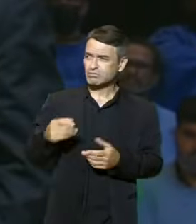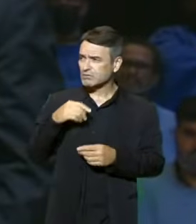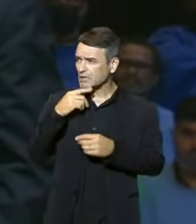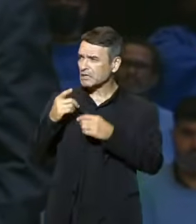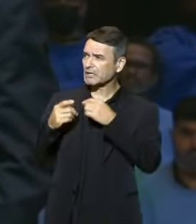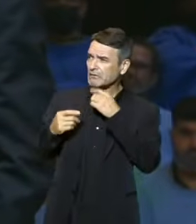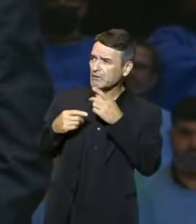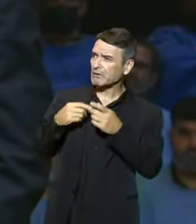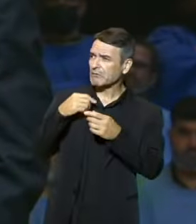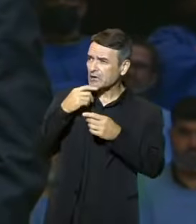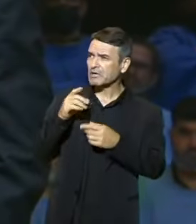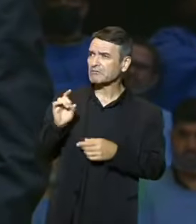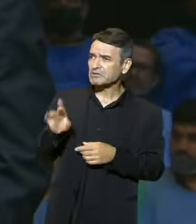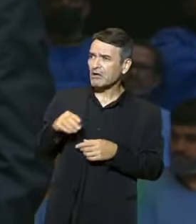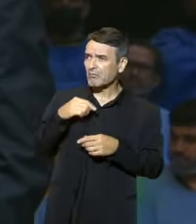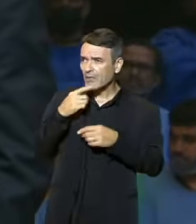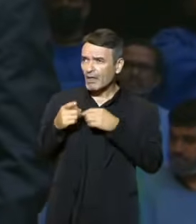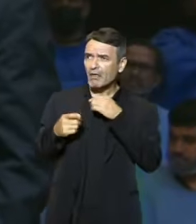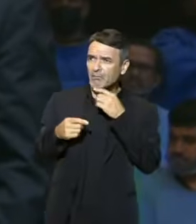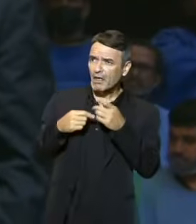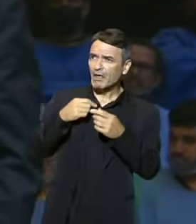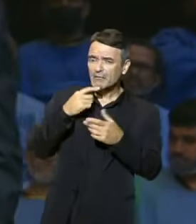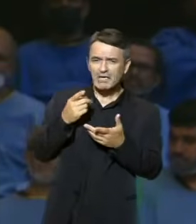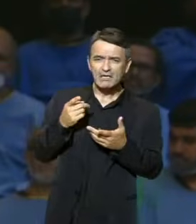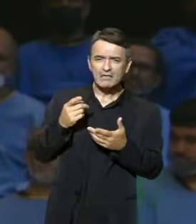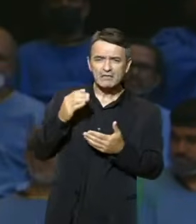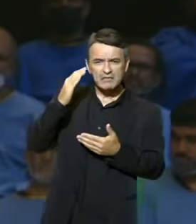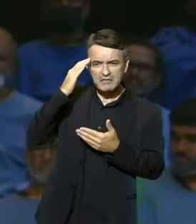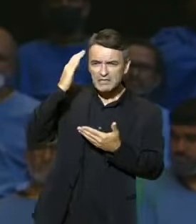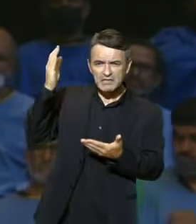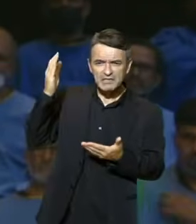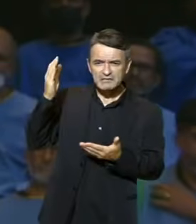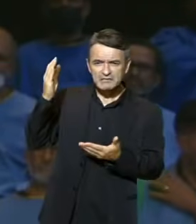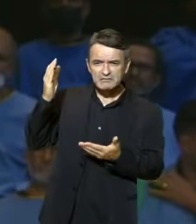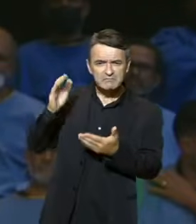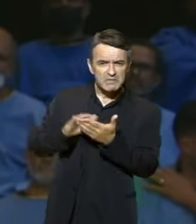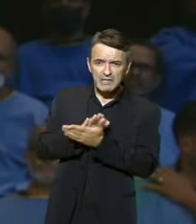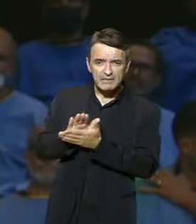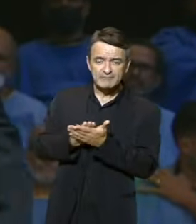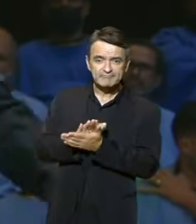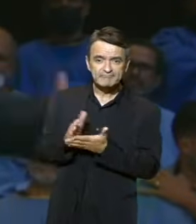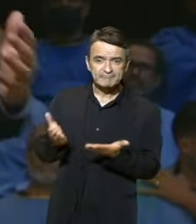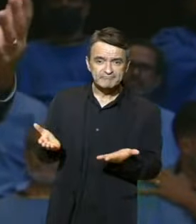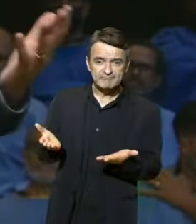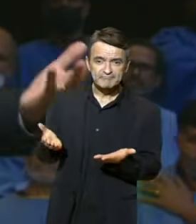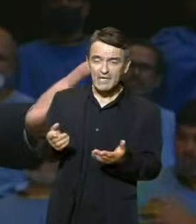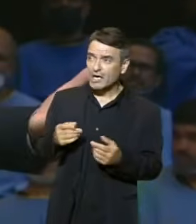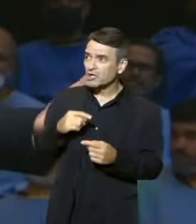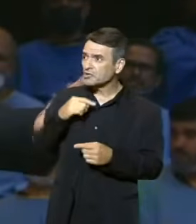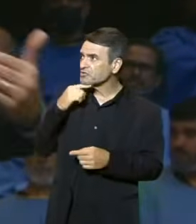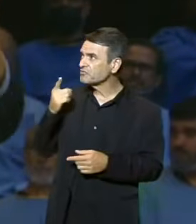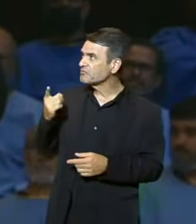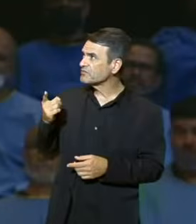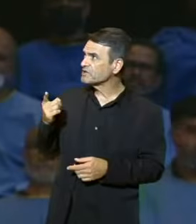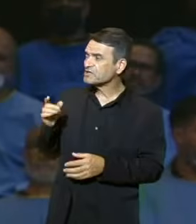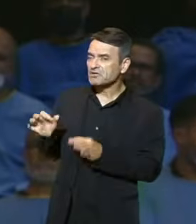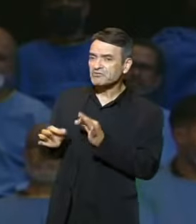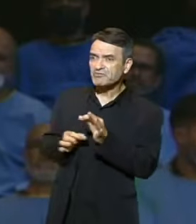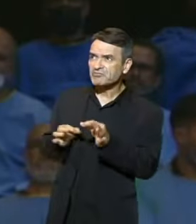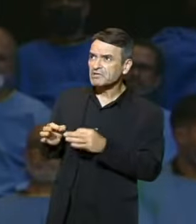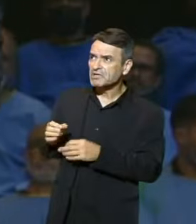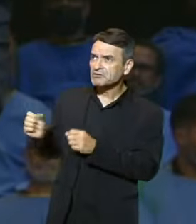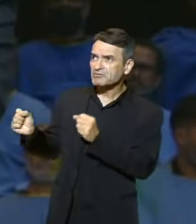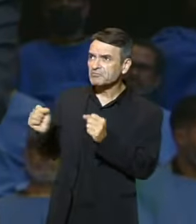reclamando mais do que agradecendo a Deus, duvidando do plano de Deus, do poder